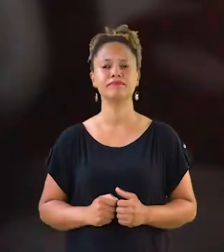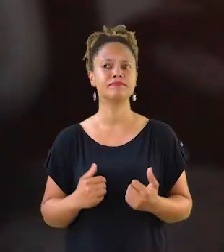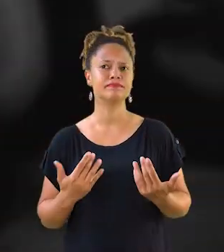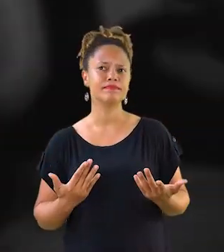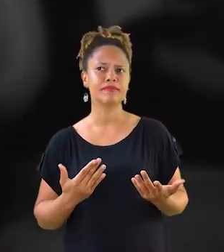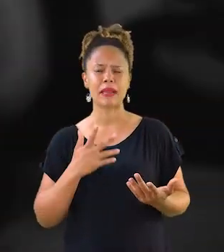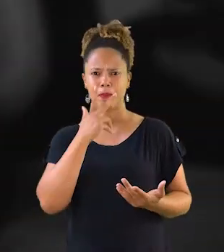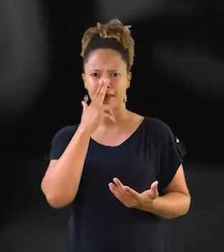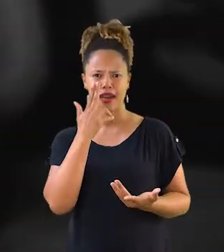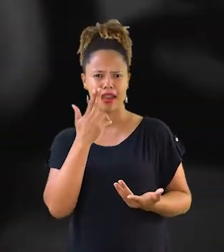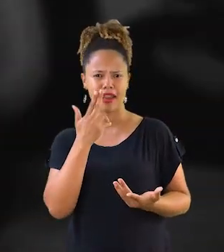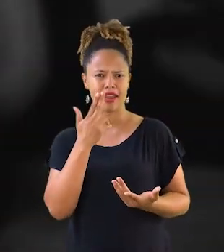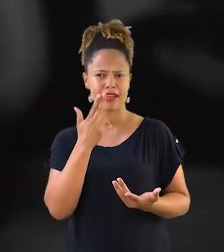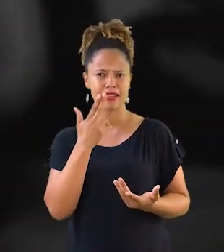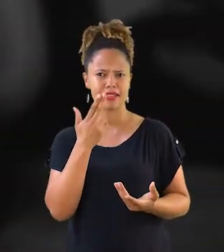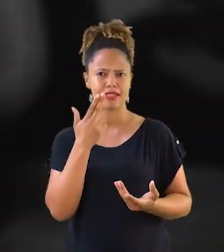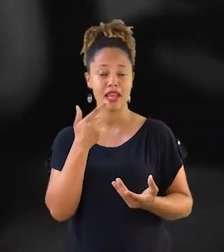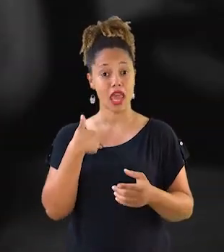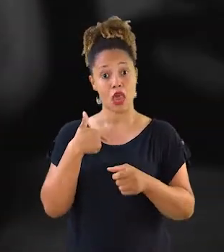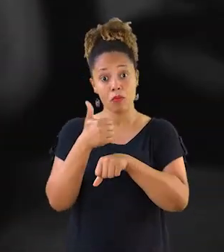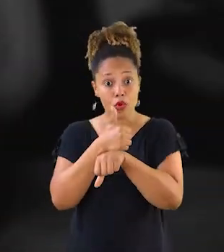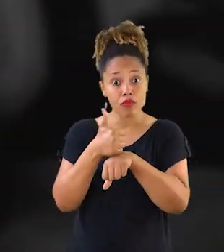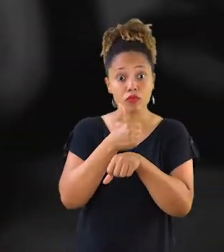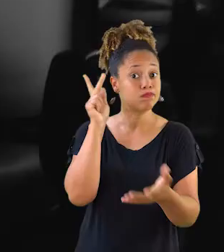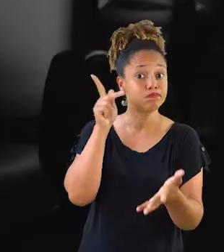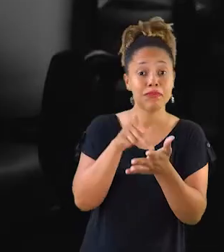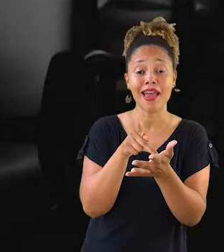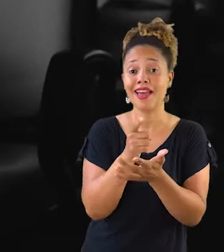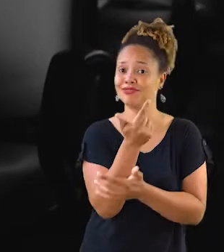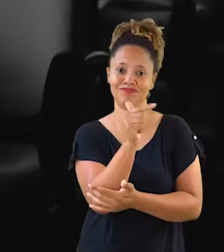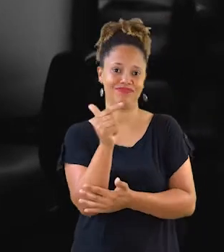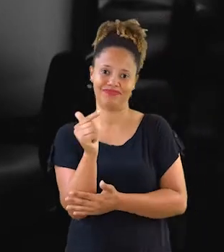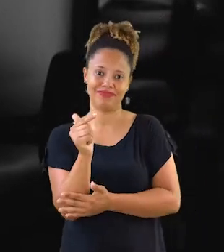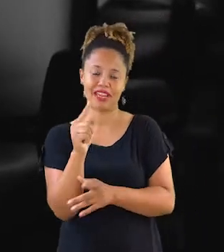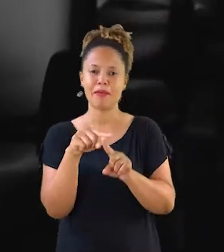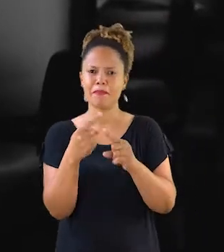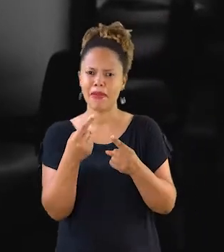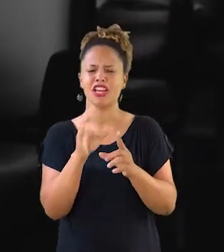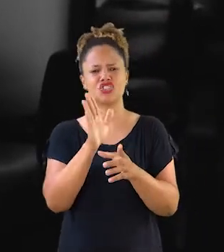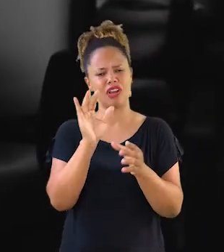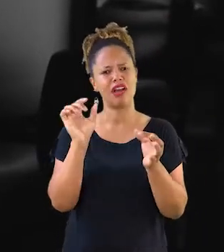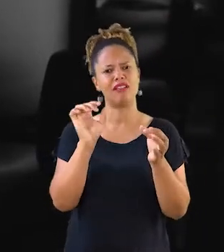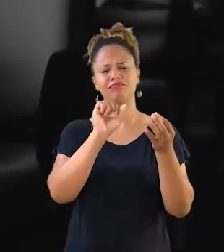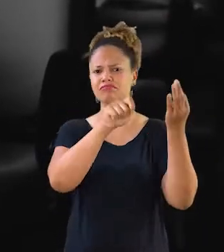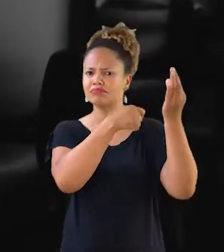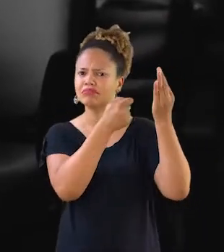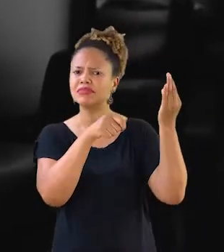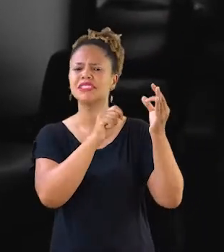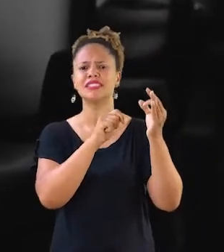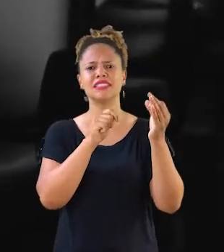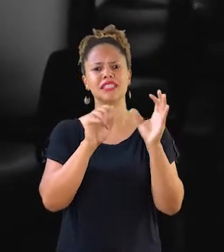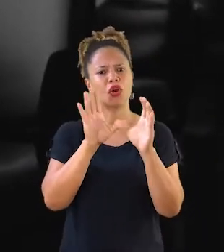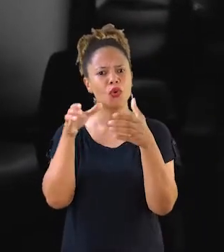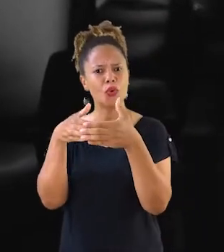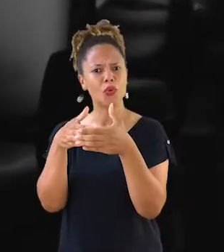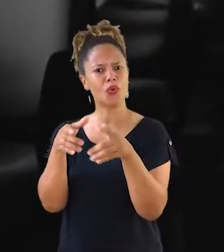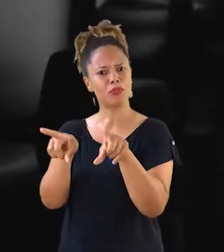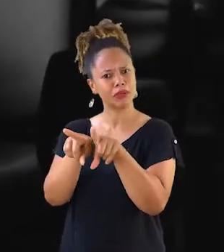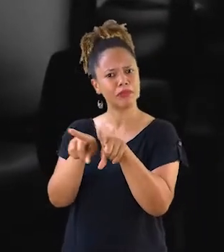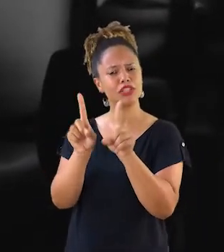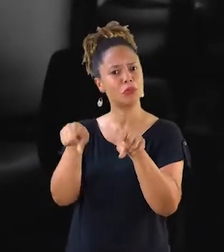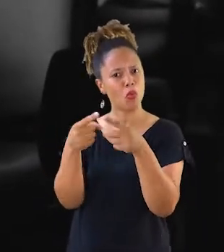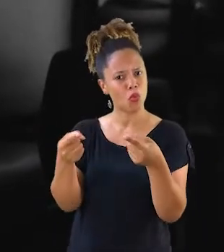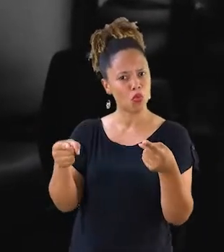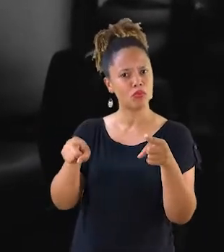Acho que a vantagem de eu não ser um músico acadêmico, né? Claro, eu toquei em orquestras, toquei em várias orquestras aqui